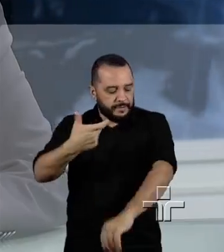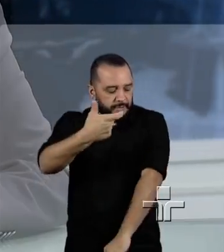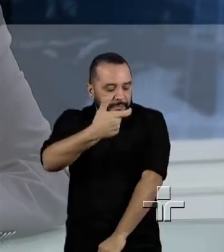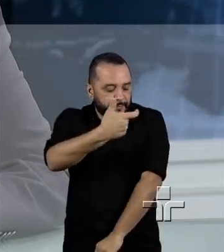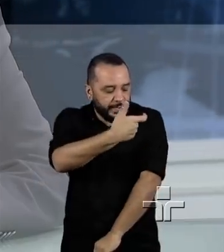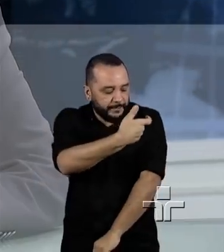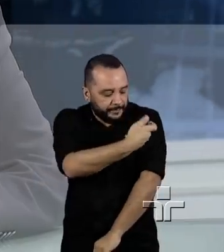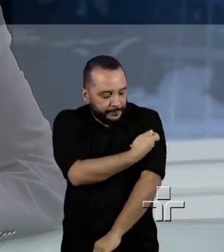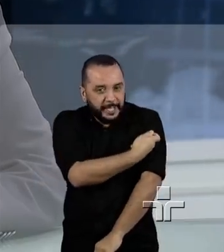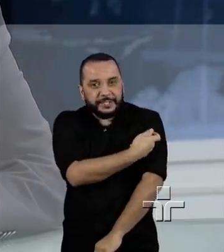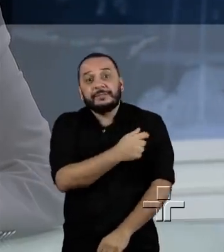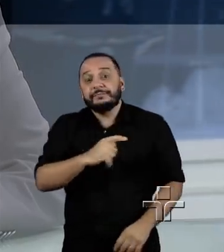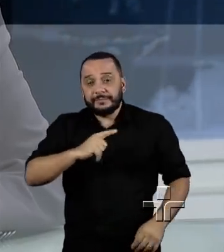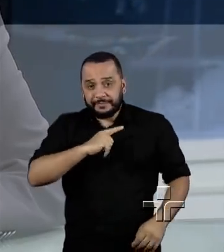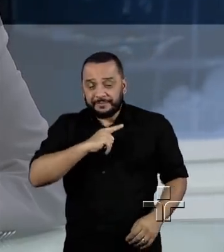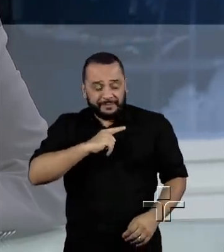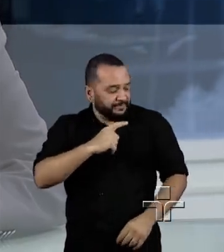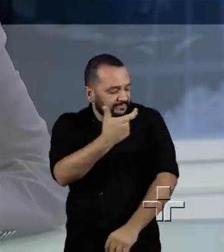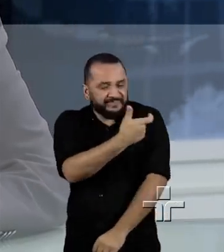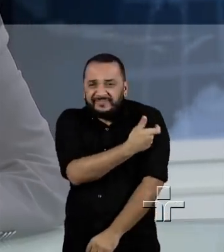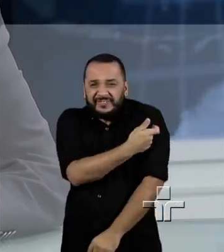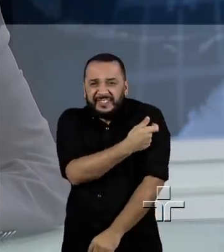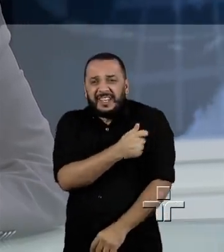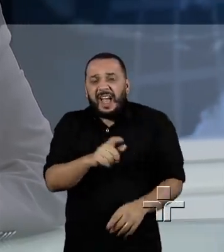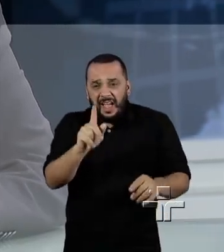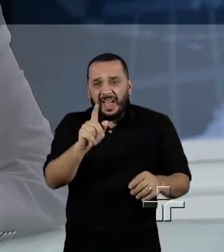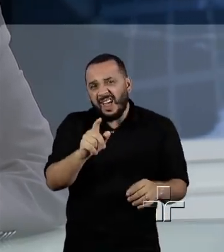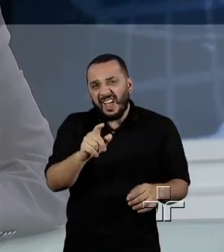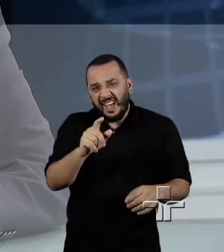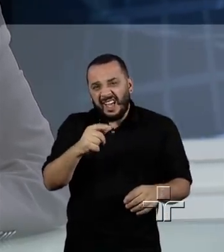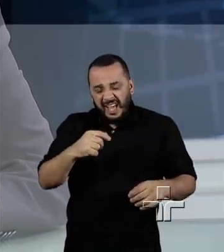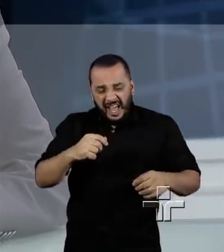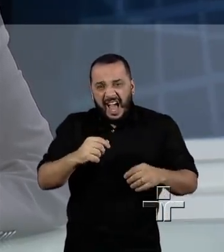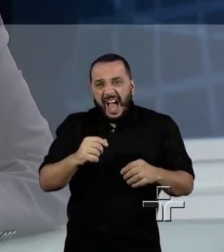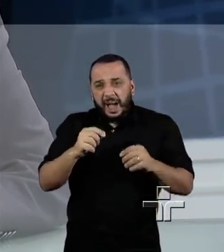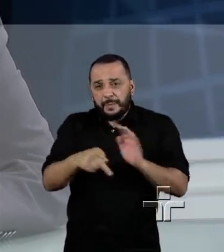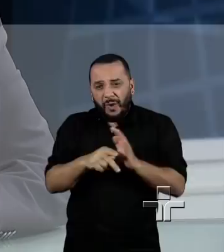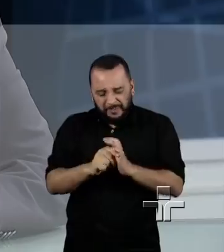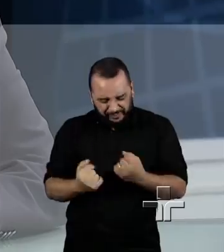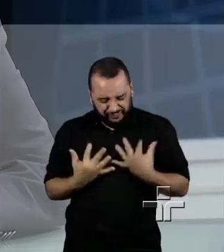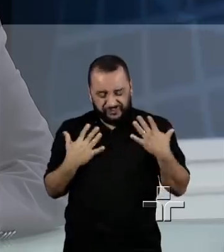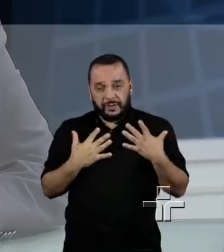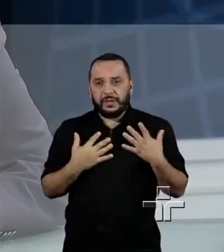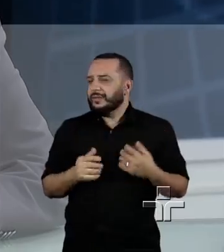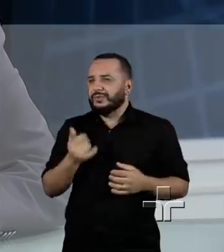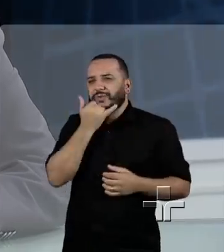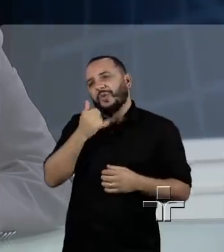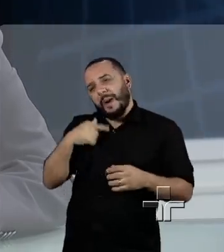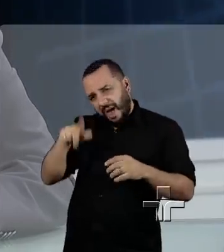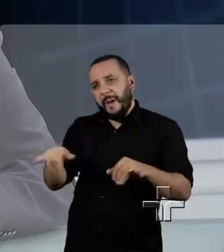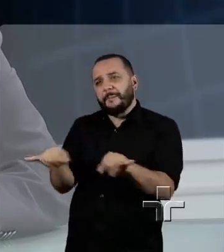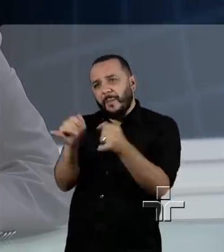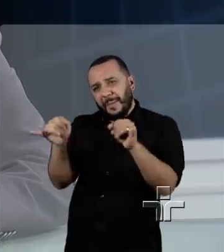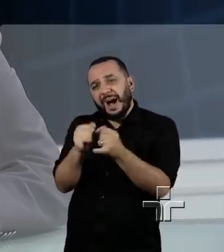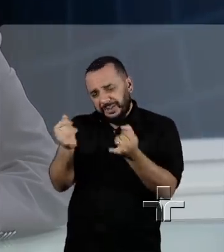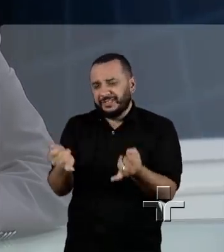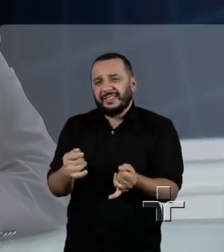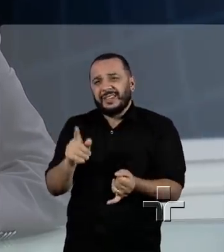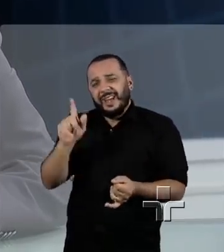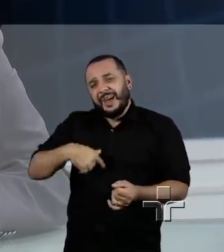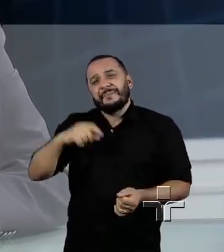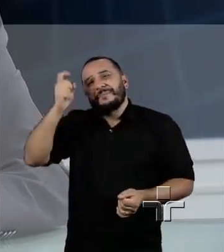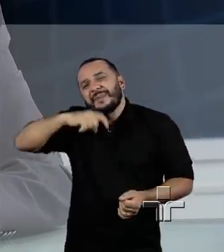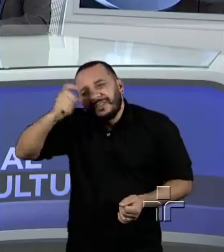é bobagem. É bobagem. Olha, desculpa, mas é obscurantismo, é fake. É a loira do banheiro da